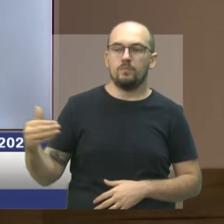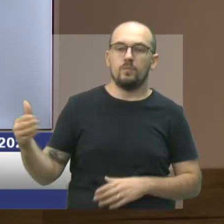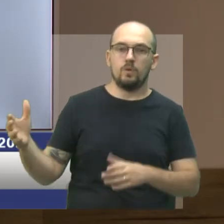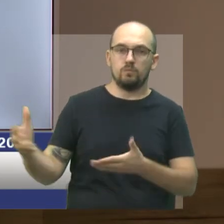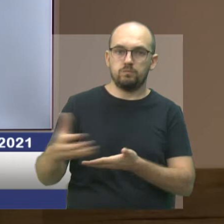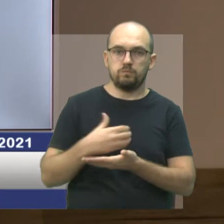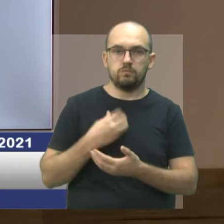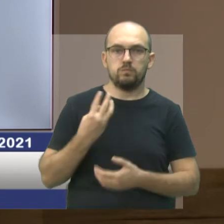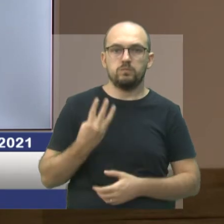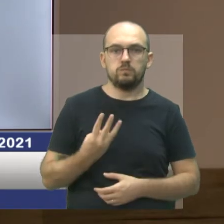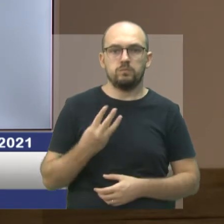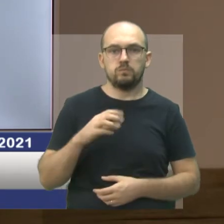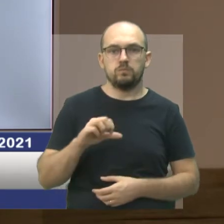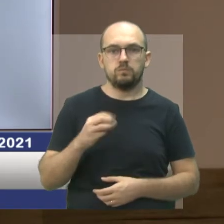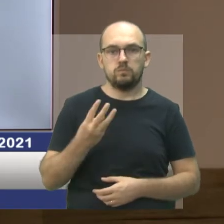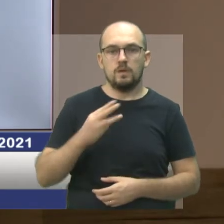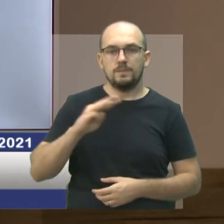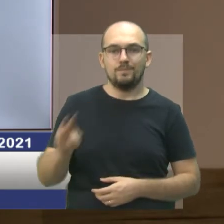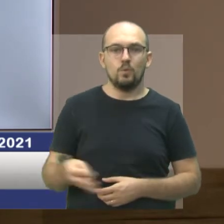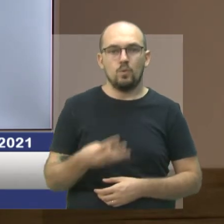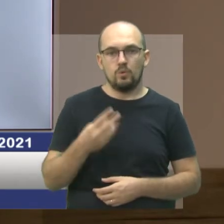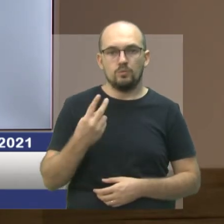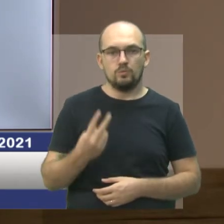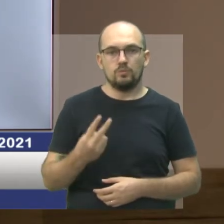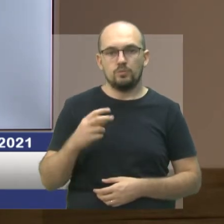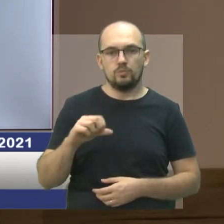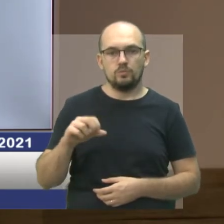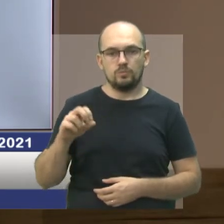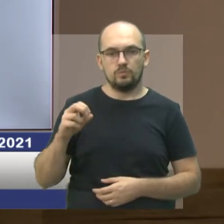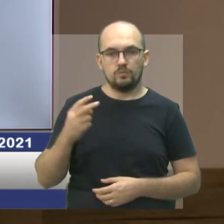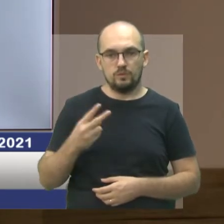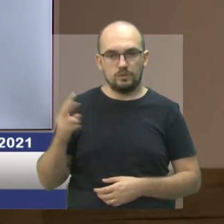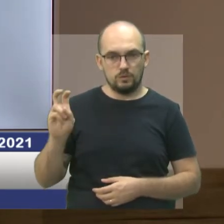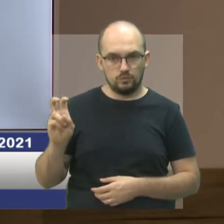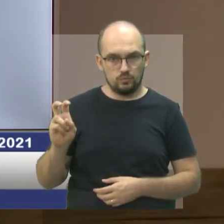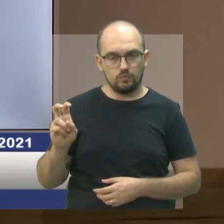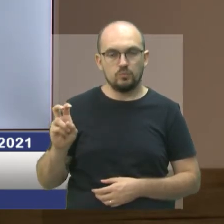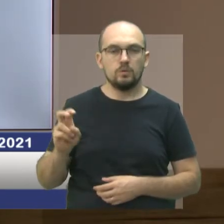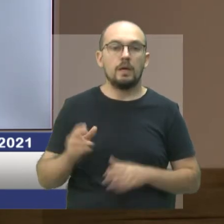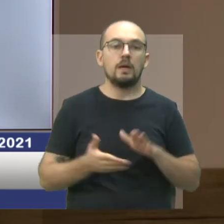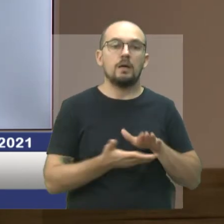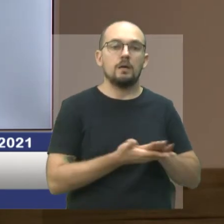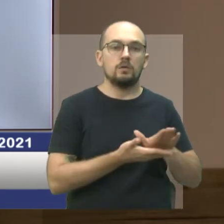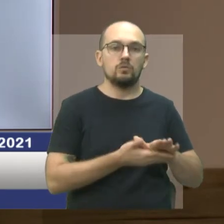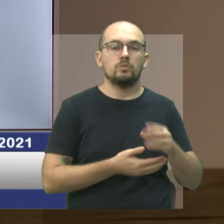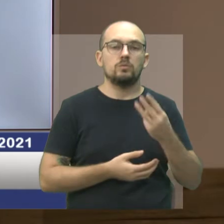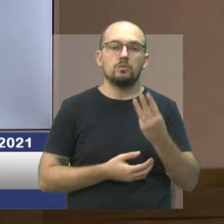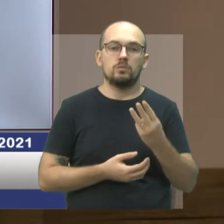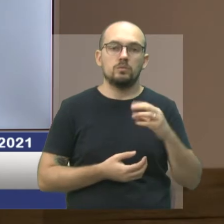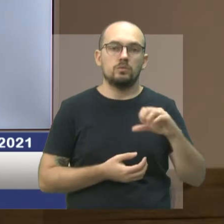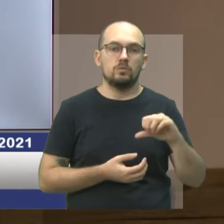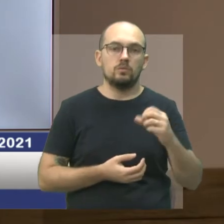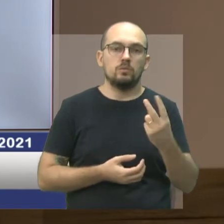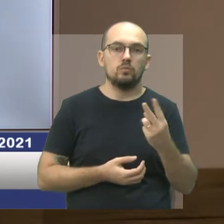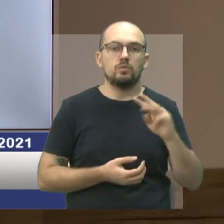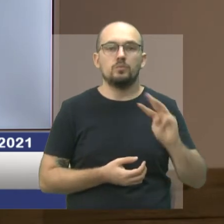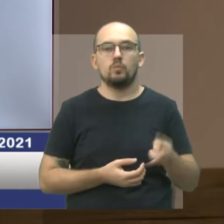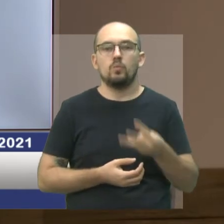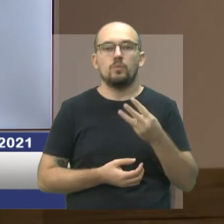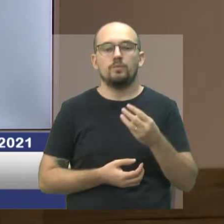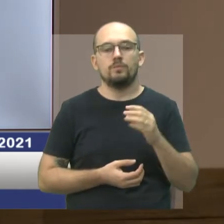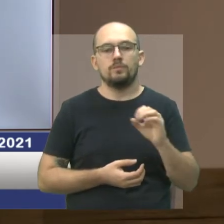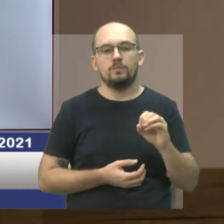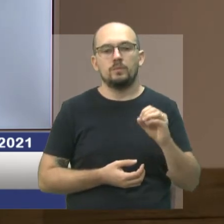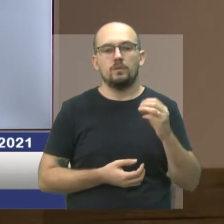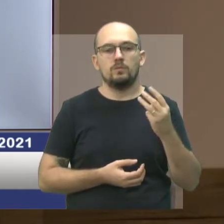de 393 milhões 225 e tivemos uma despesa de 392 milhões e